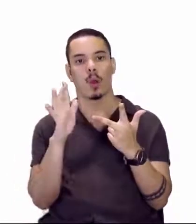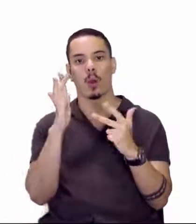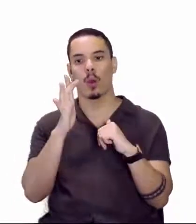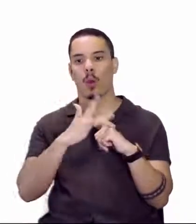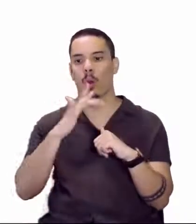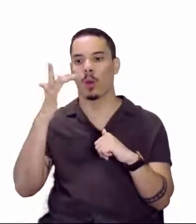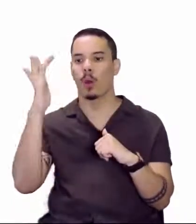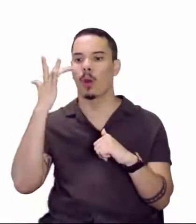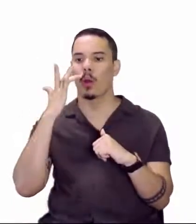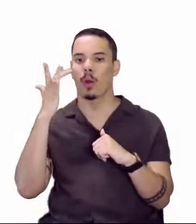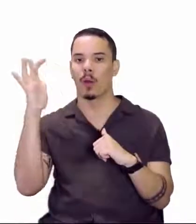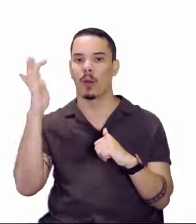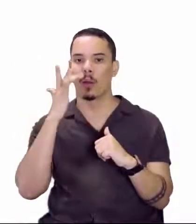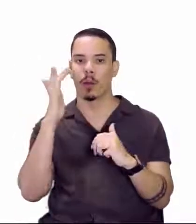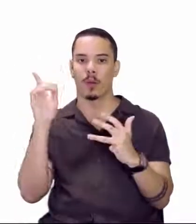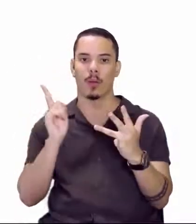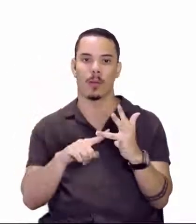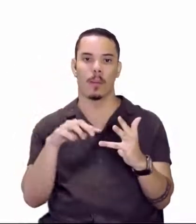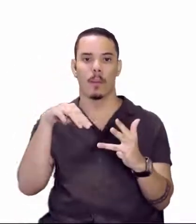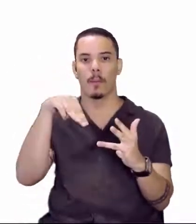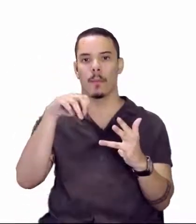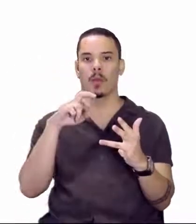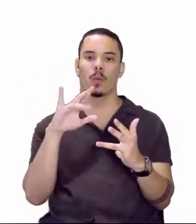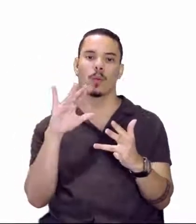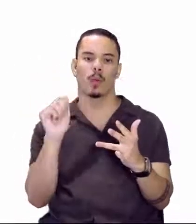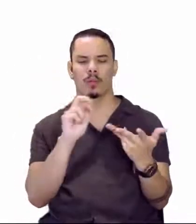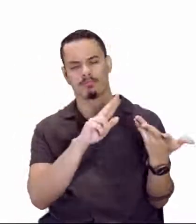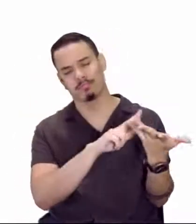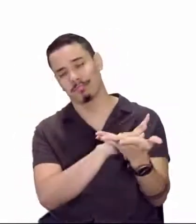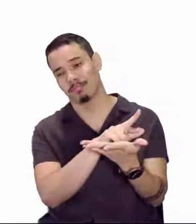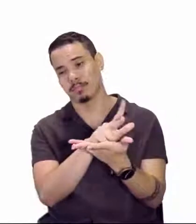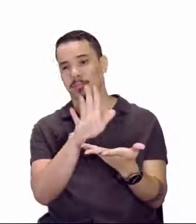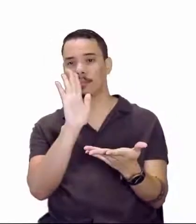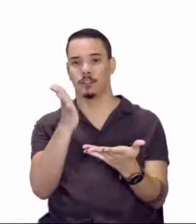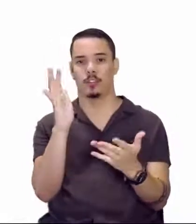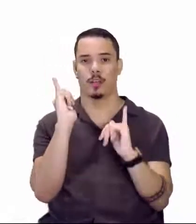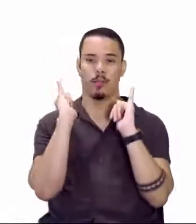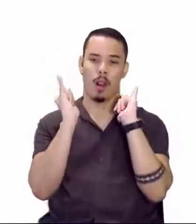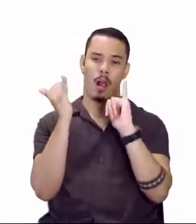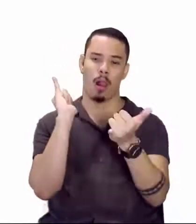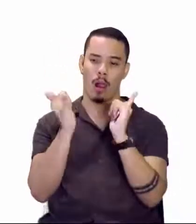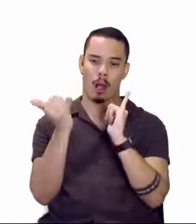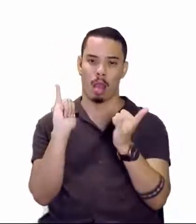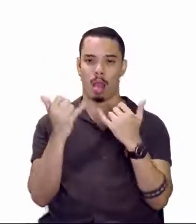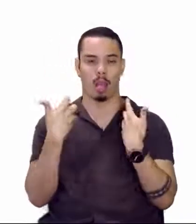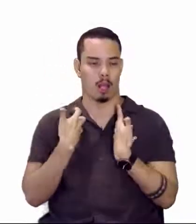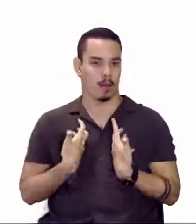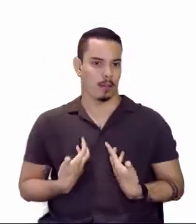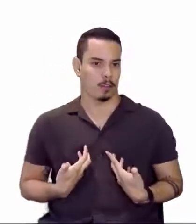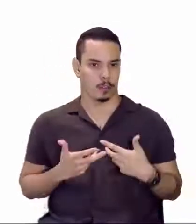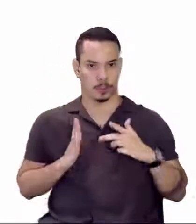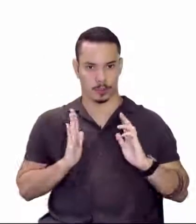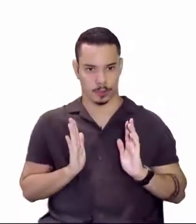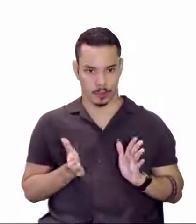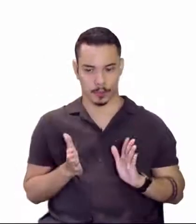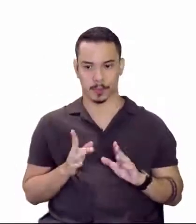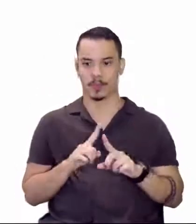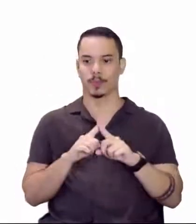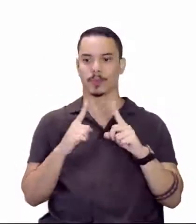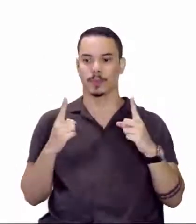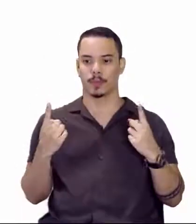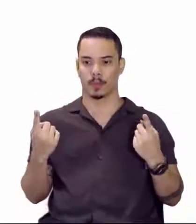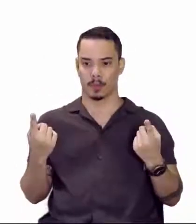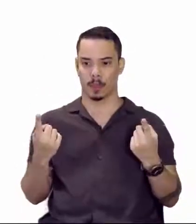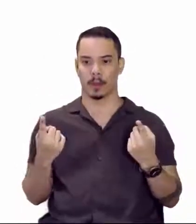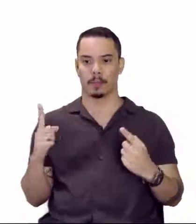ouro, mercúrio, enfim. Vocês já falaram, já escutaram sobre isso. No entanto, nós